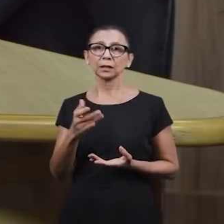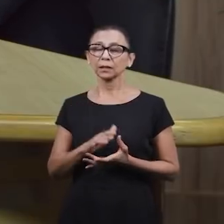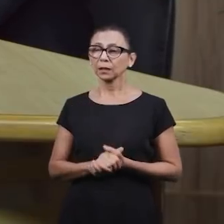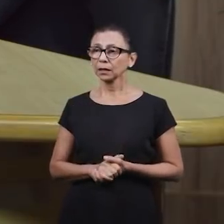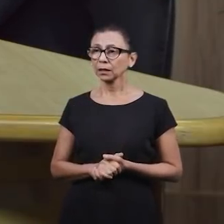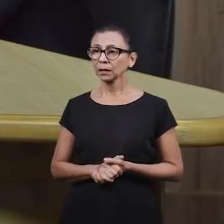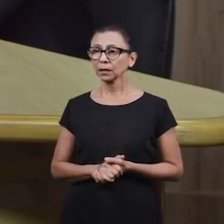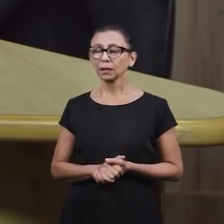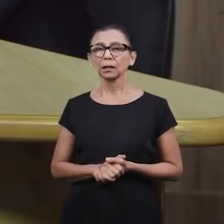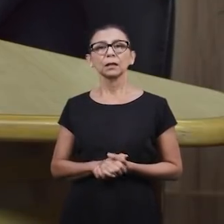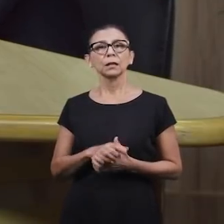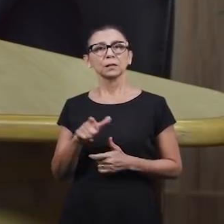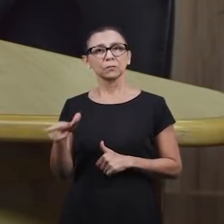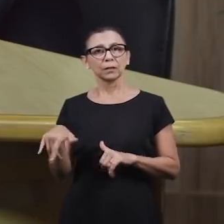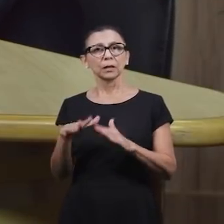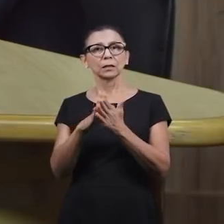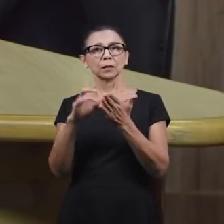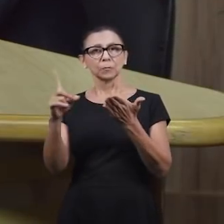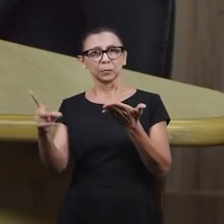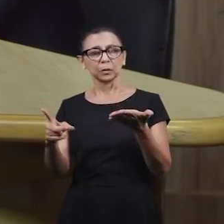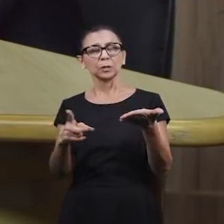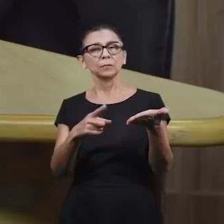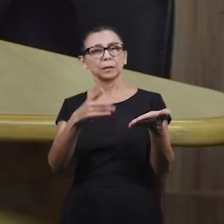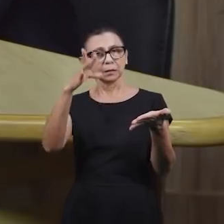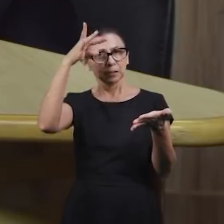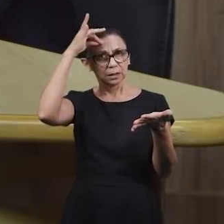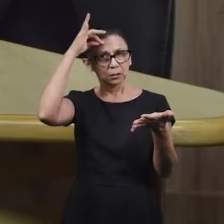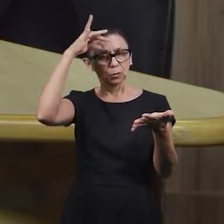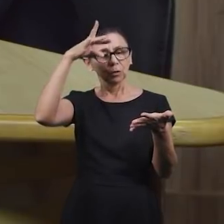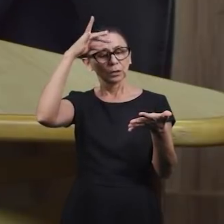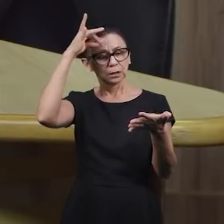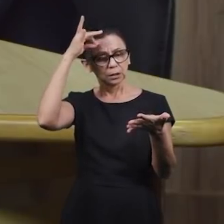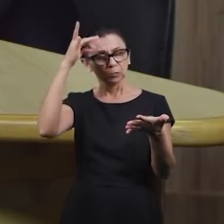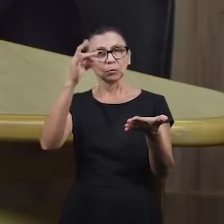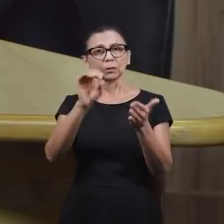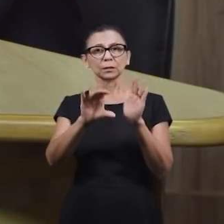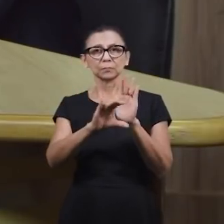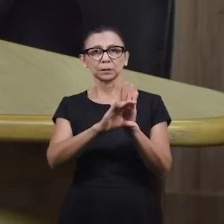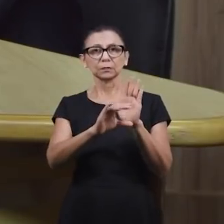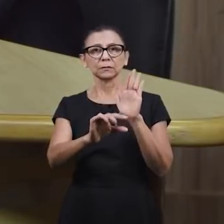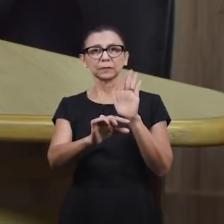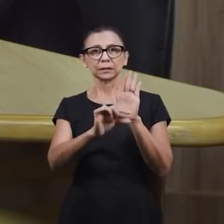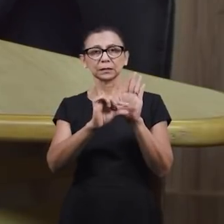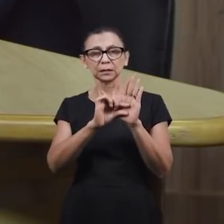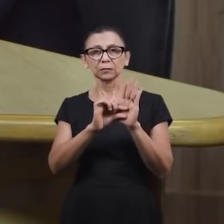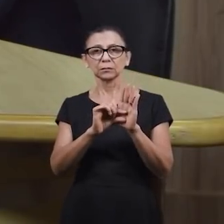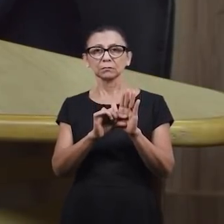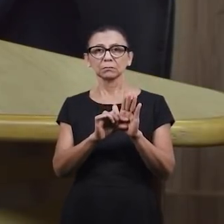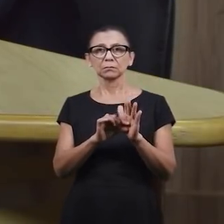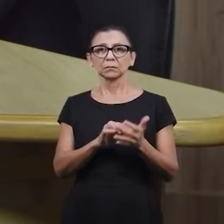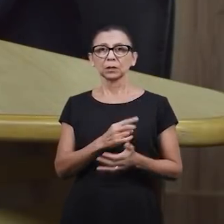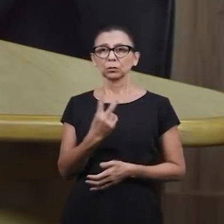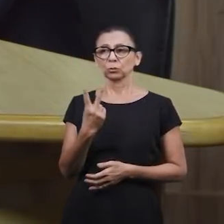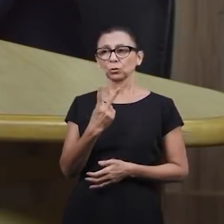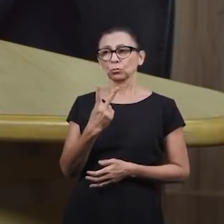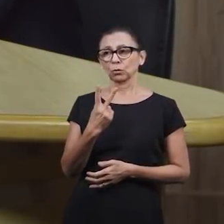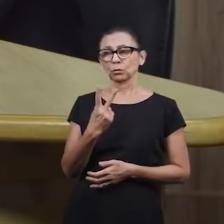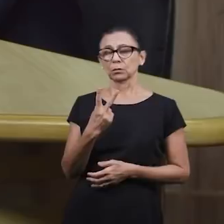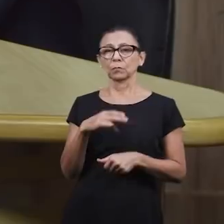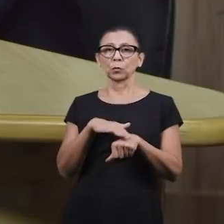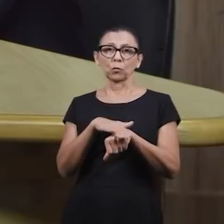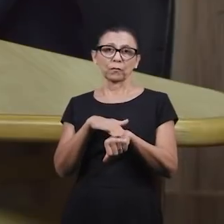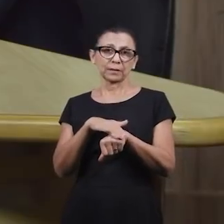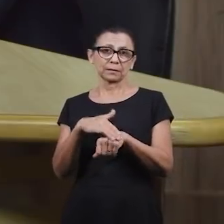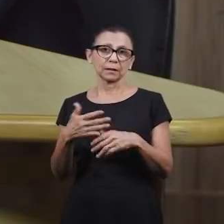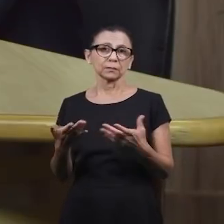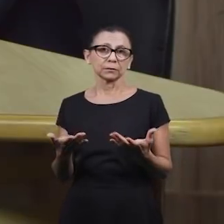na Bíblia toda hora e cita os ensinamentos, né? Até nós conversávamos há pouco tempo atrás, o Senhor Jesus